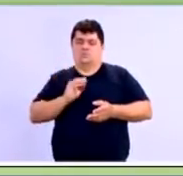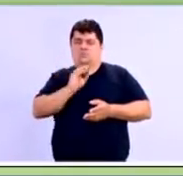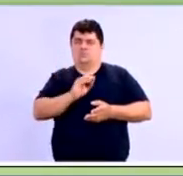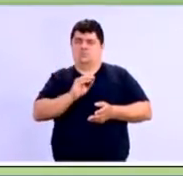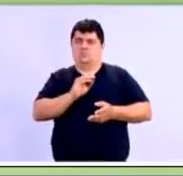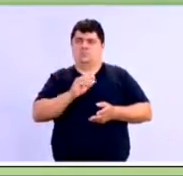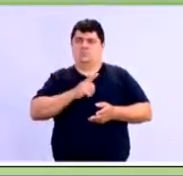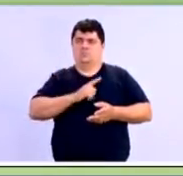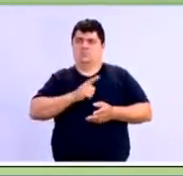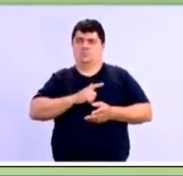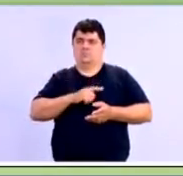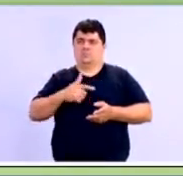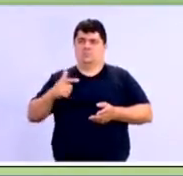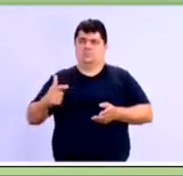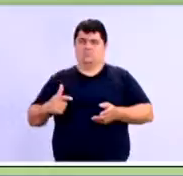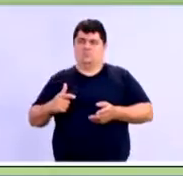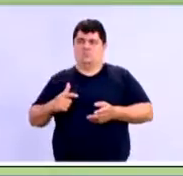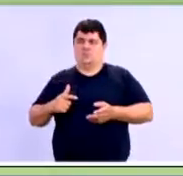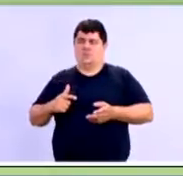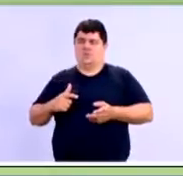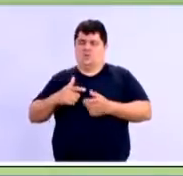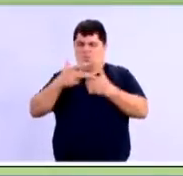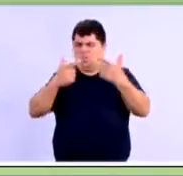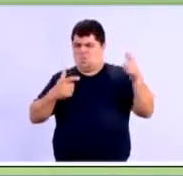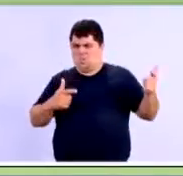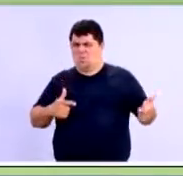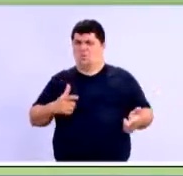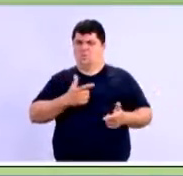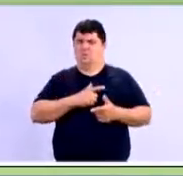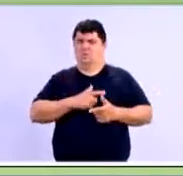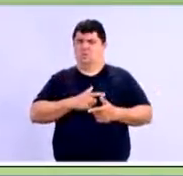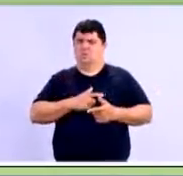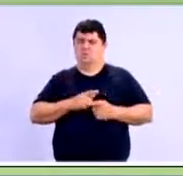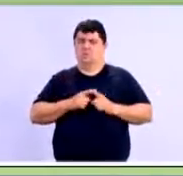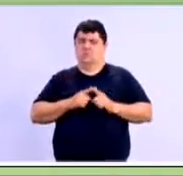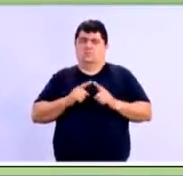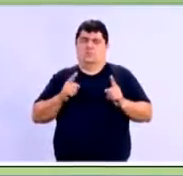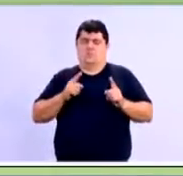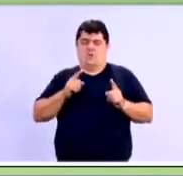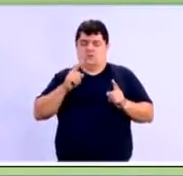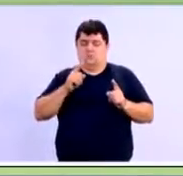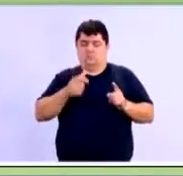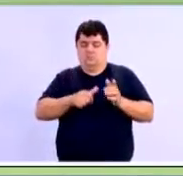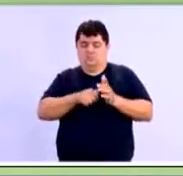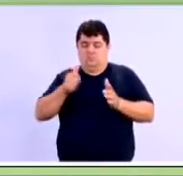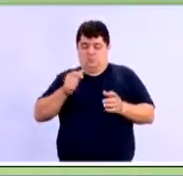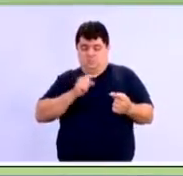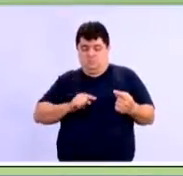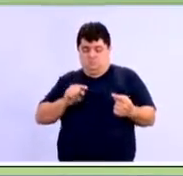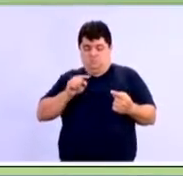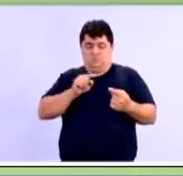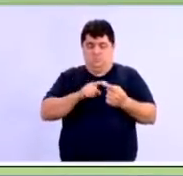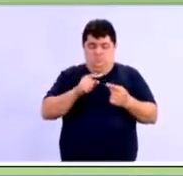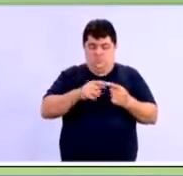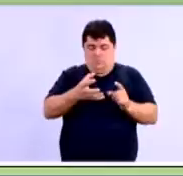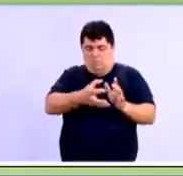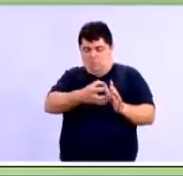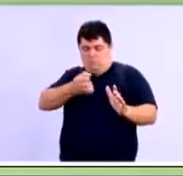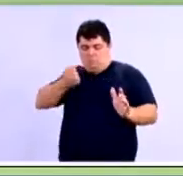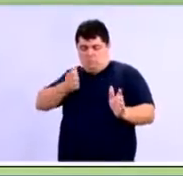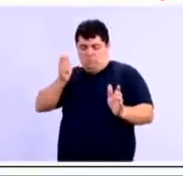tenho. Aqui eu não me preocupo. Tem outros, como calcular em outros índices? Sim, a gente vai focar nisso para a gente conseguir retirar algumas